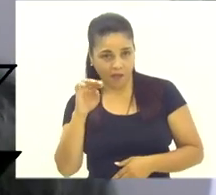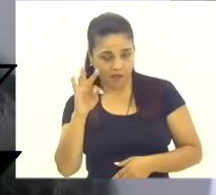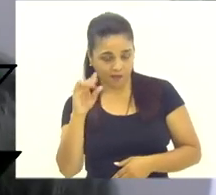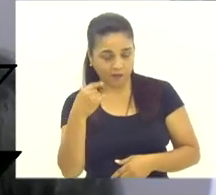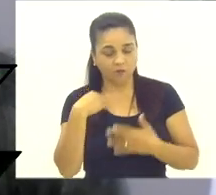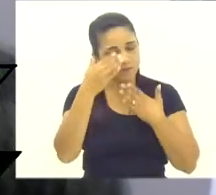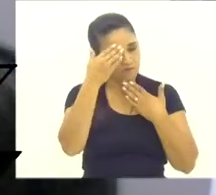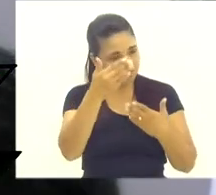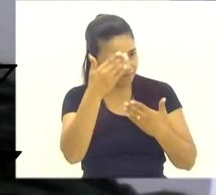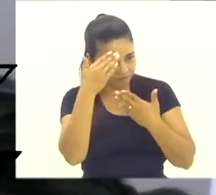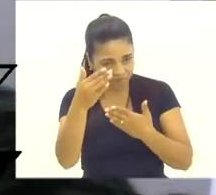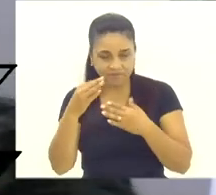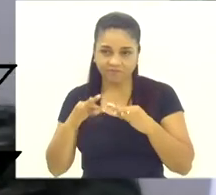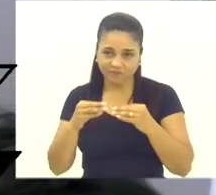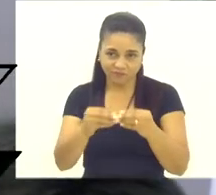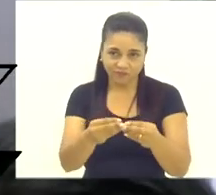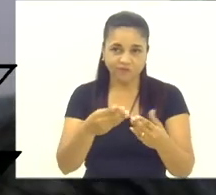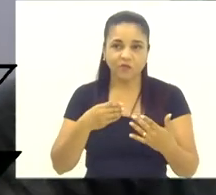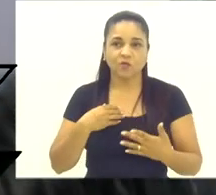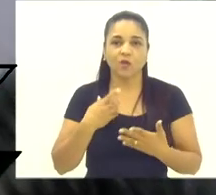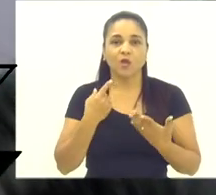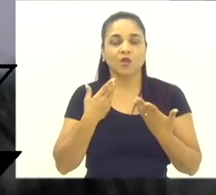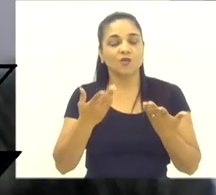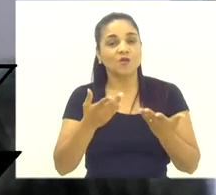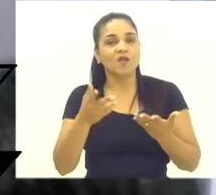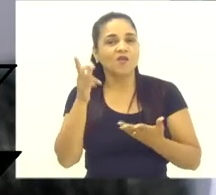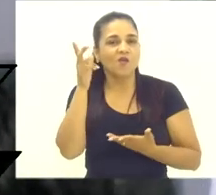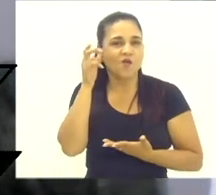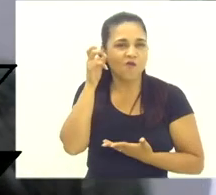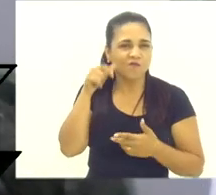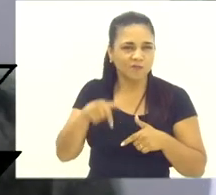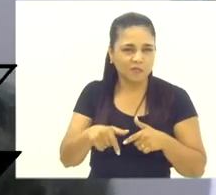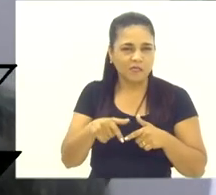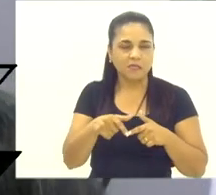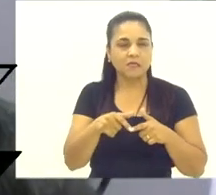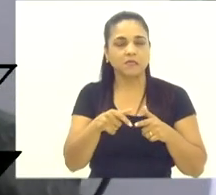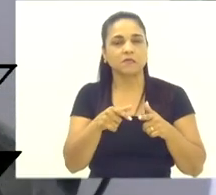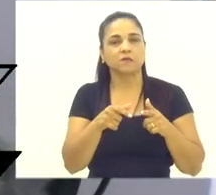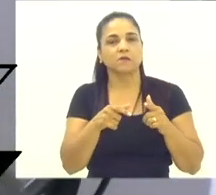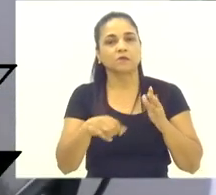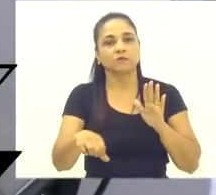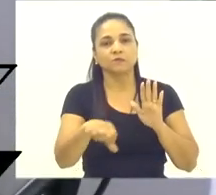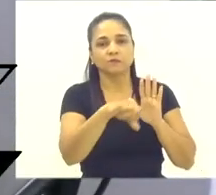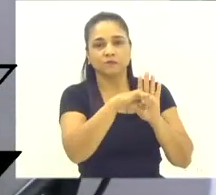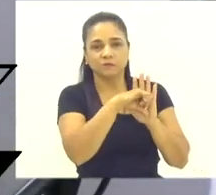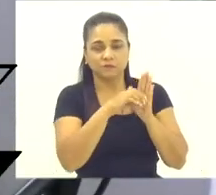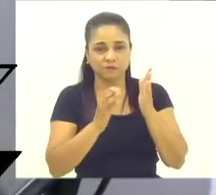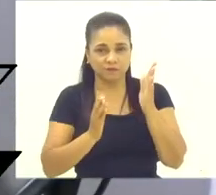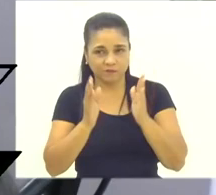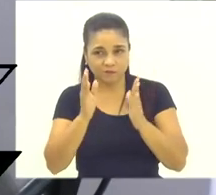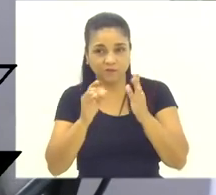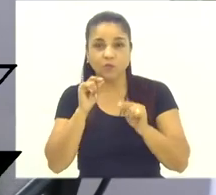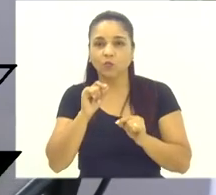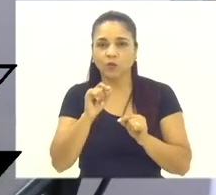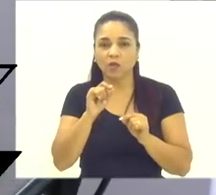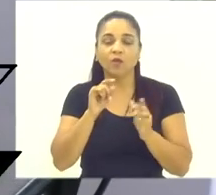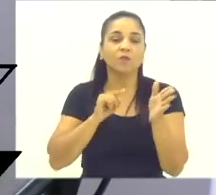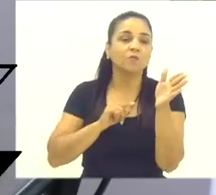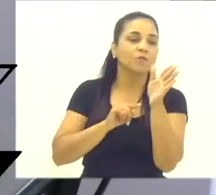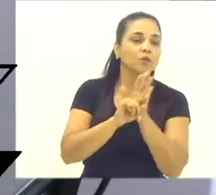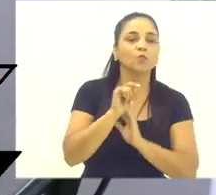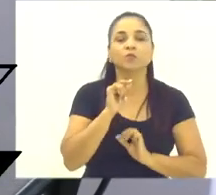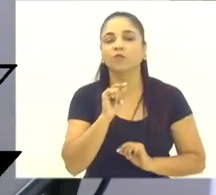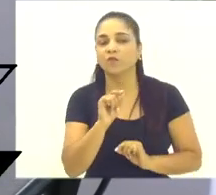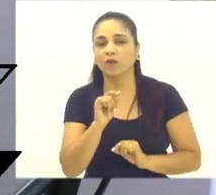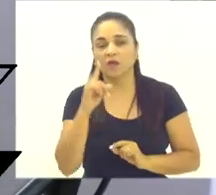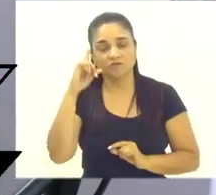fazer uma observação aqui quando nós ouvimos aqui os peritos criminais é um dos questionamentos foi a questão da dificuldade